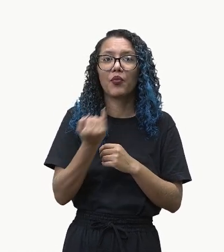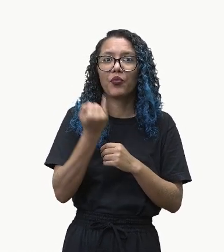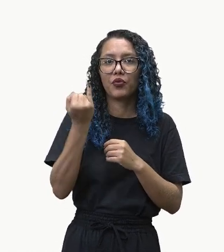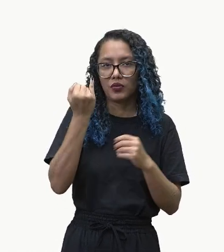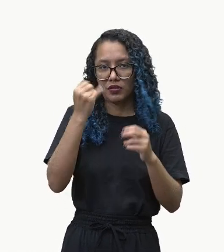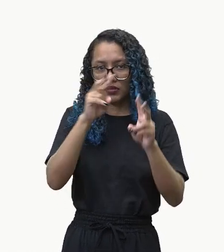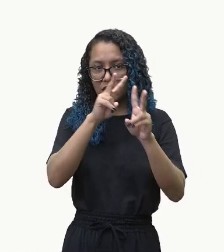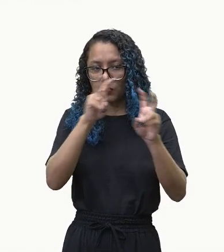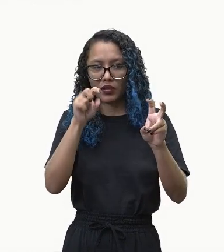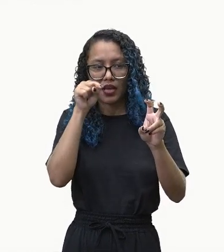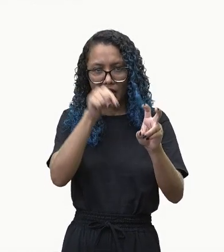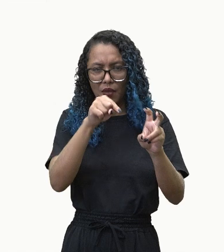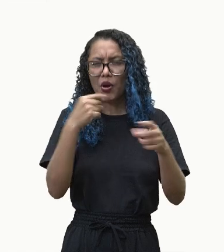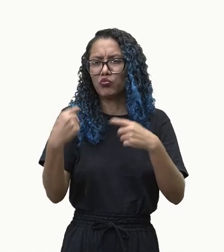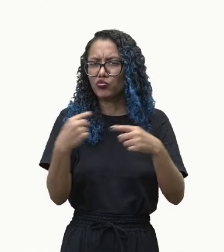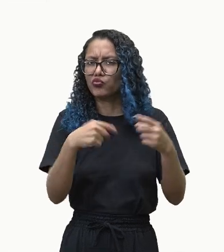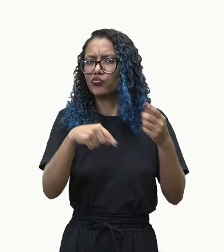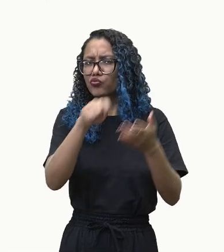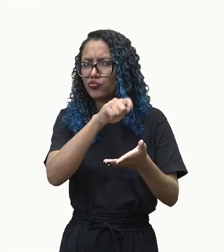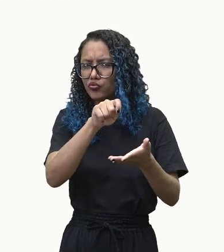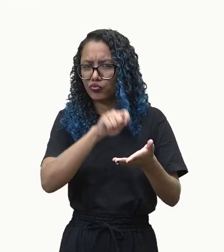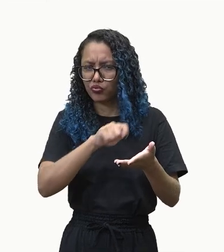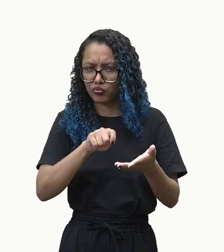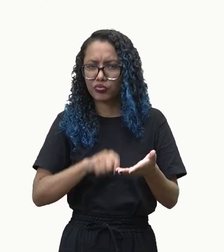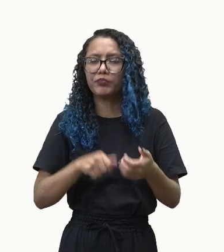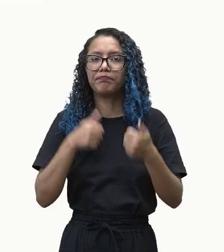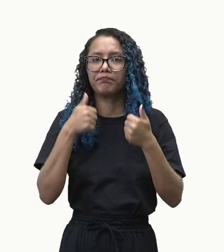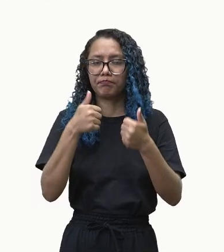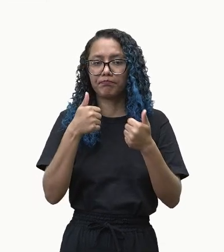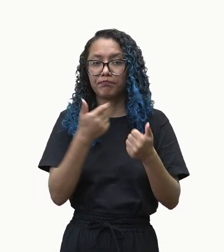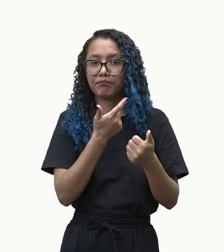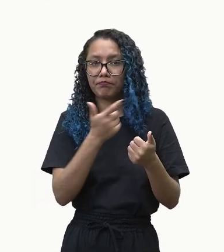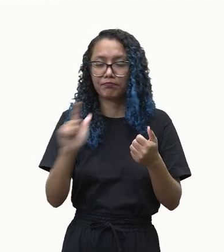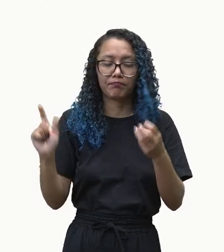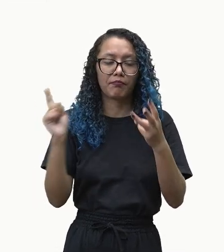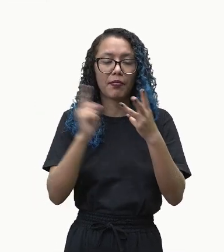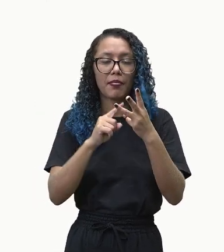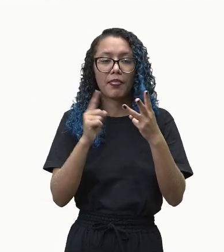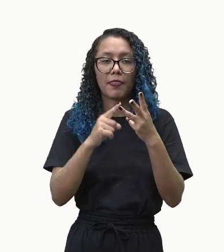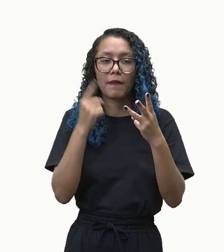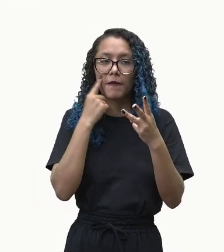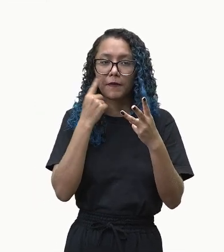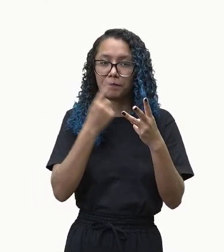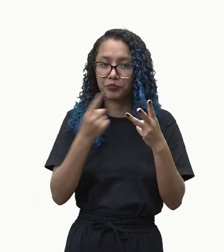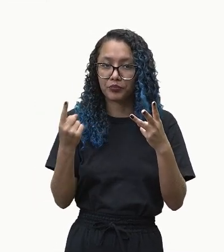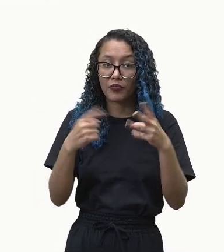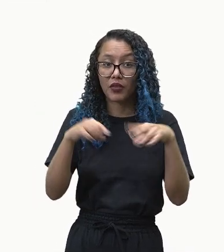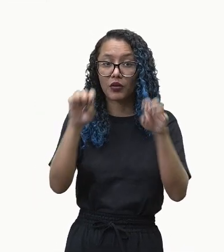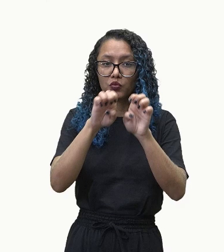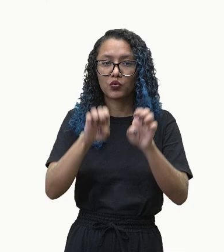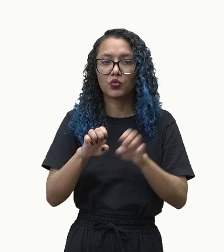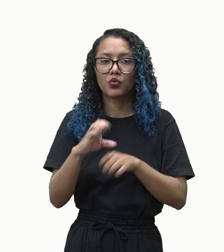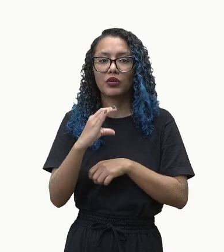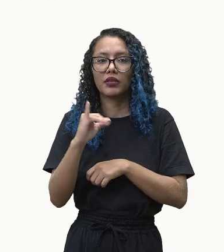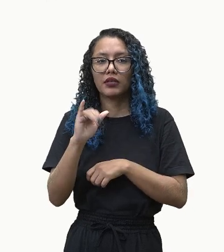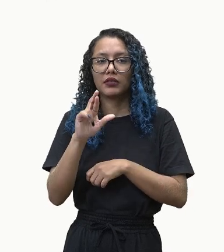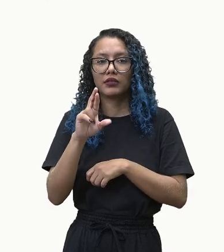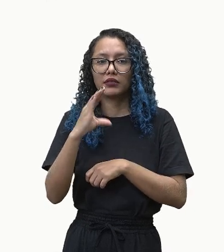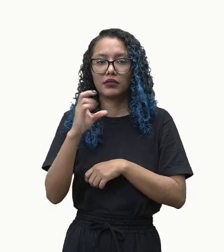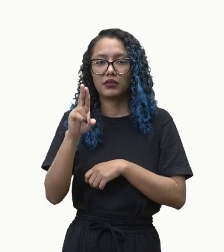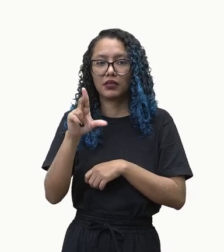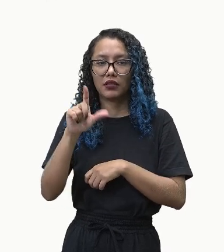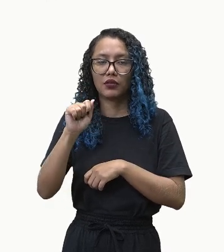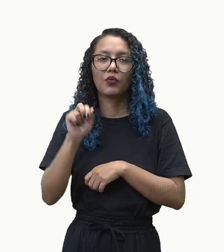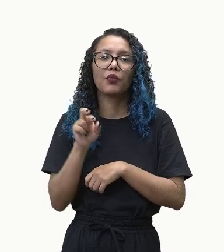tema em discussão. E aí, nossa terceira estrutura é a circular, que